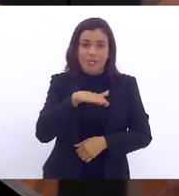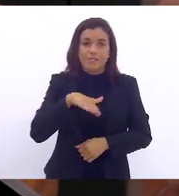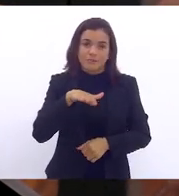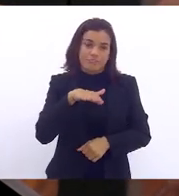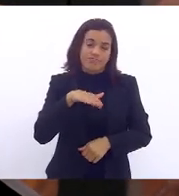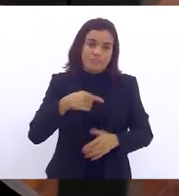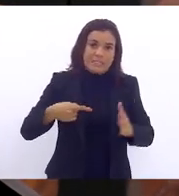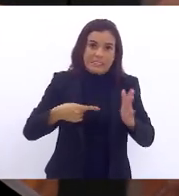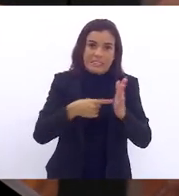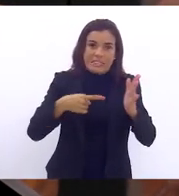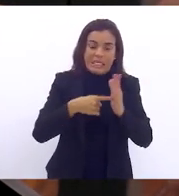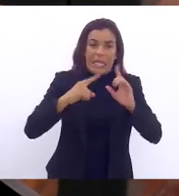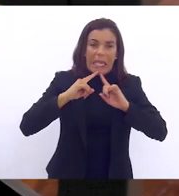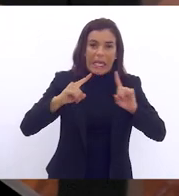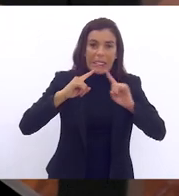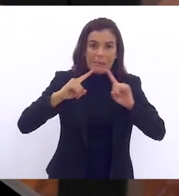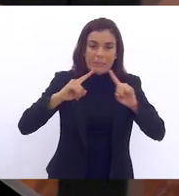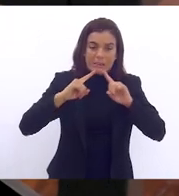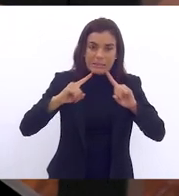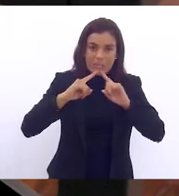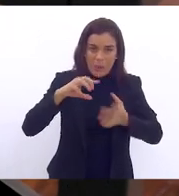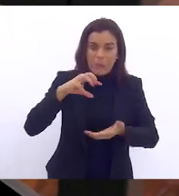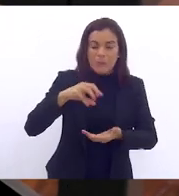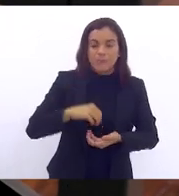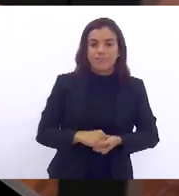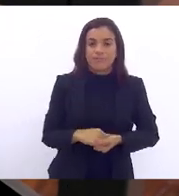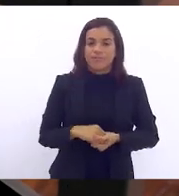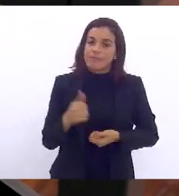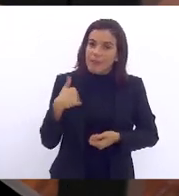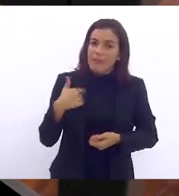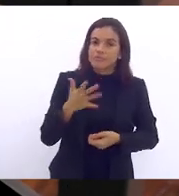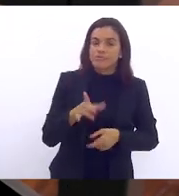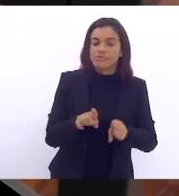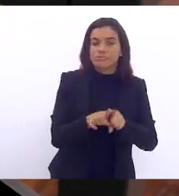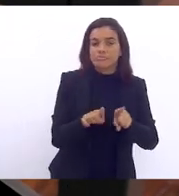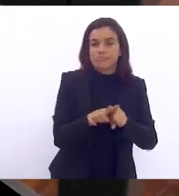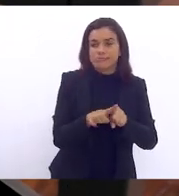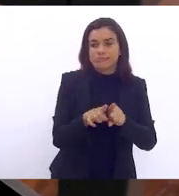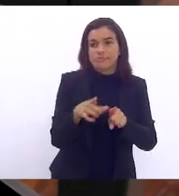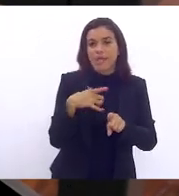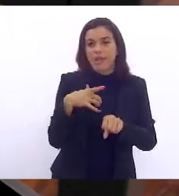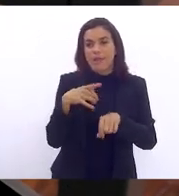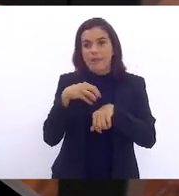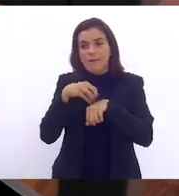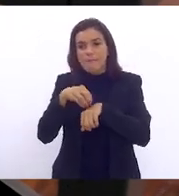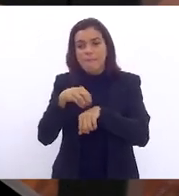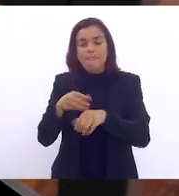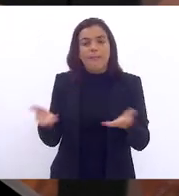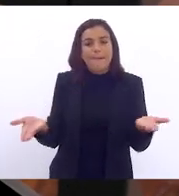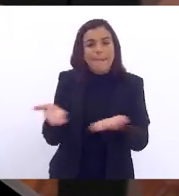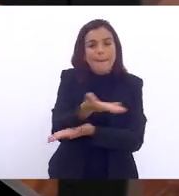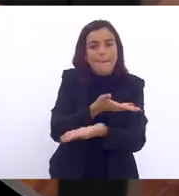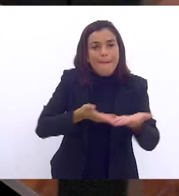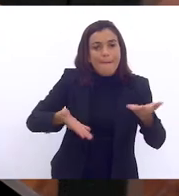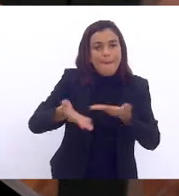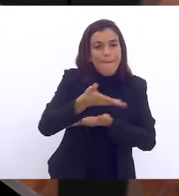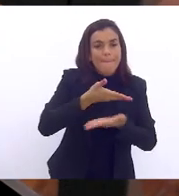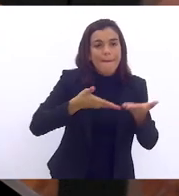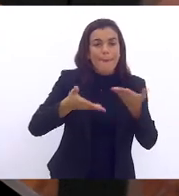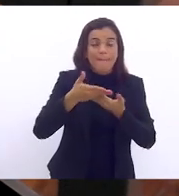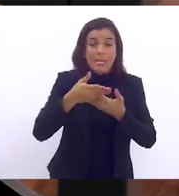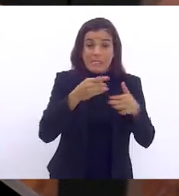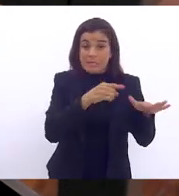diversas reclamações que a gente trata semanalmente no nosso grupo de trabalho tem veículos itinerantes tem relações institucionais semanalmente